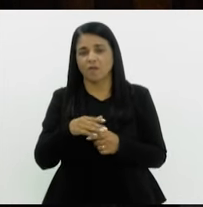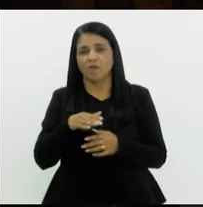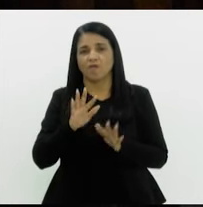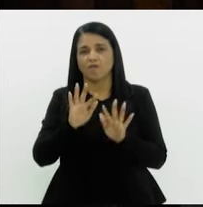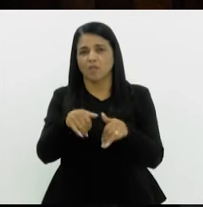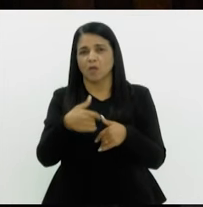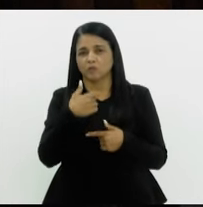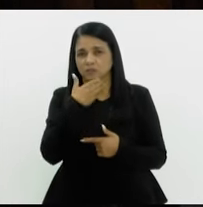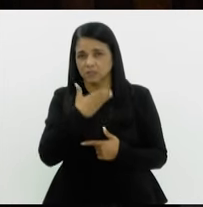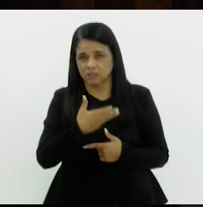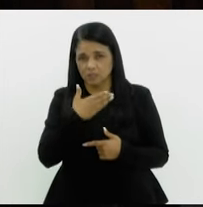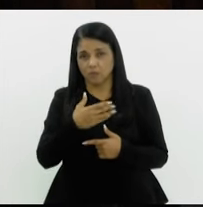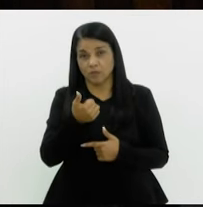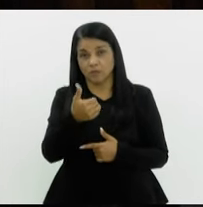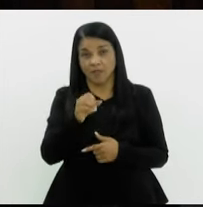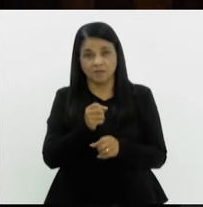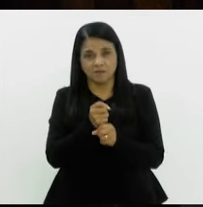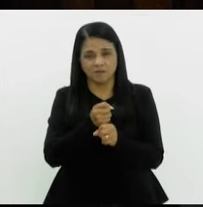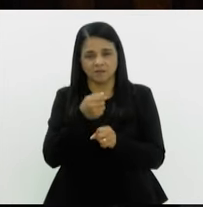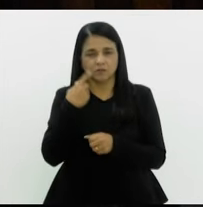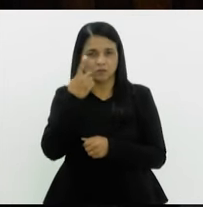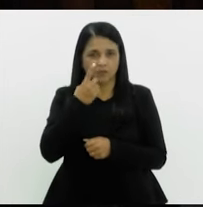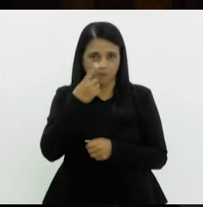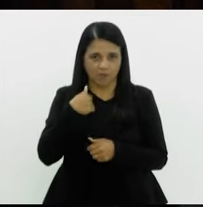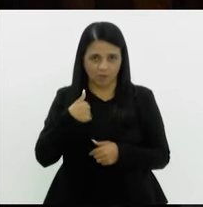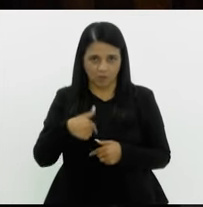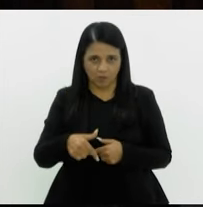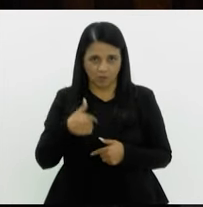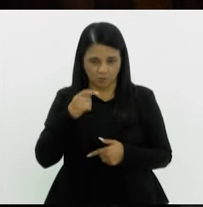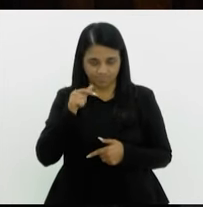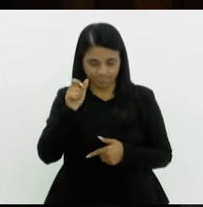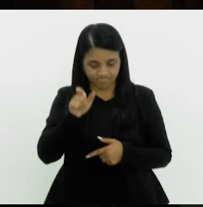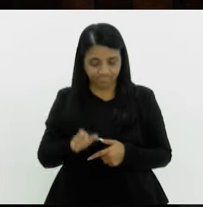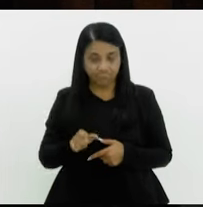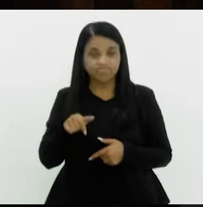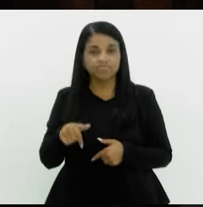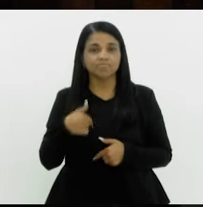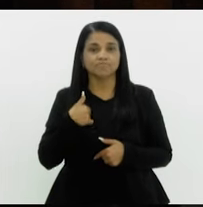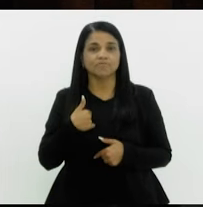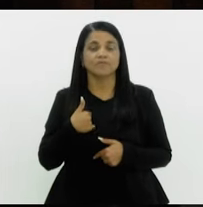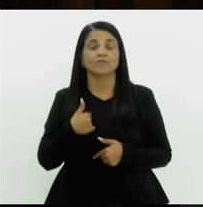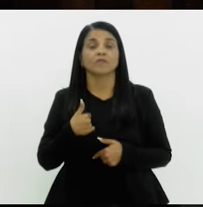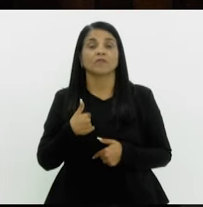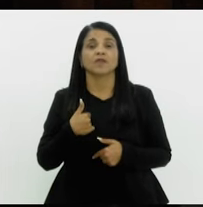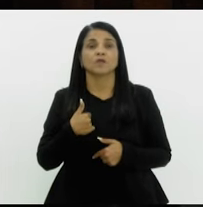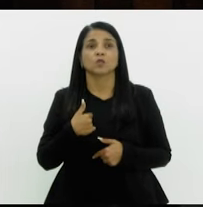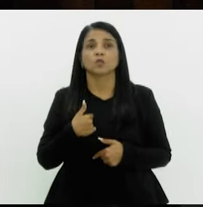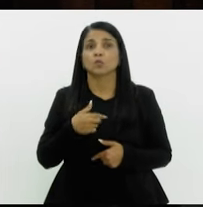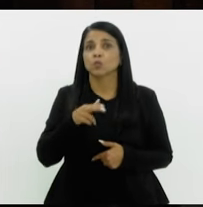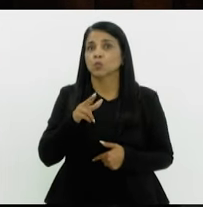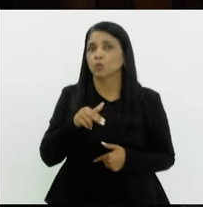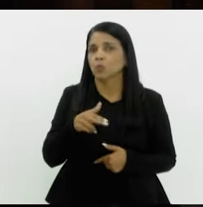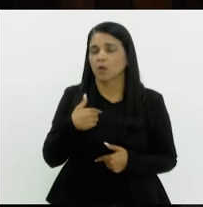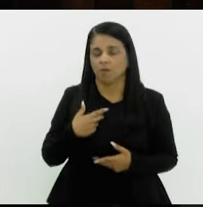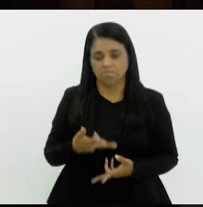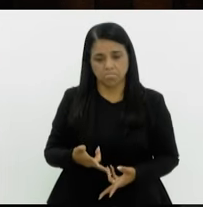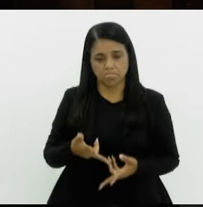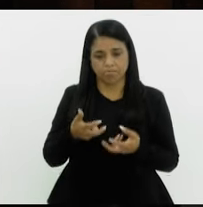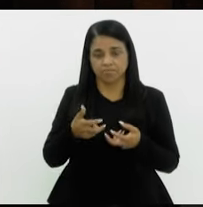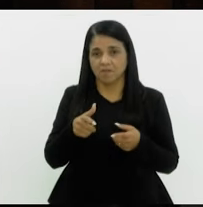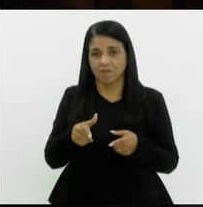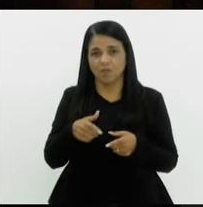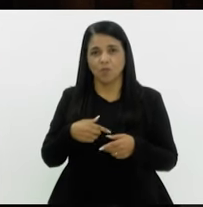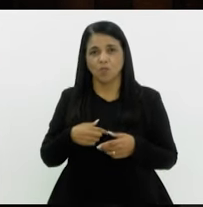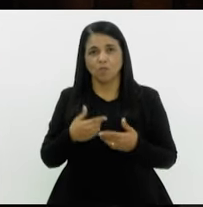ano. E nunca vi um esquema tão escancarado como foi aquele esquema do